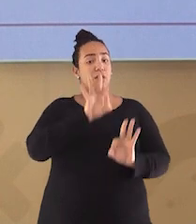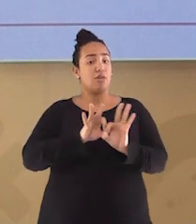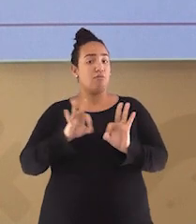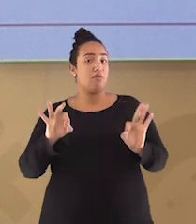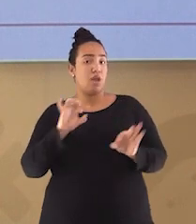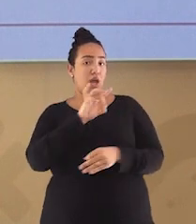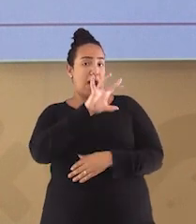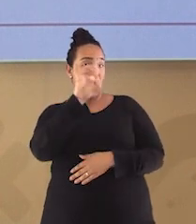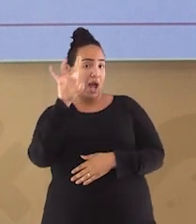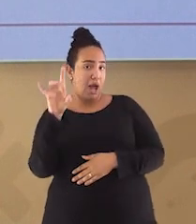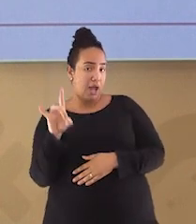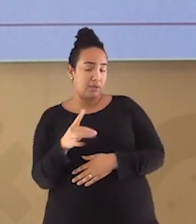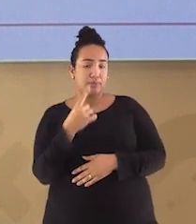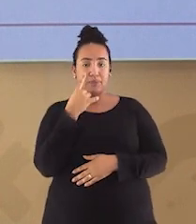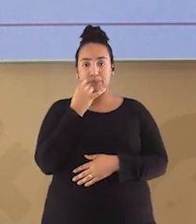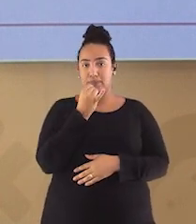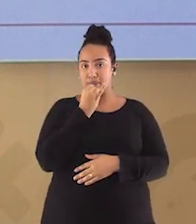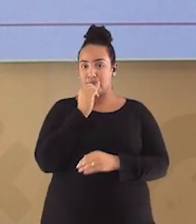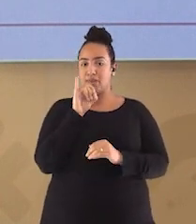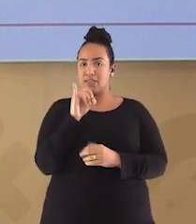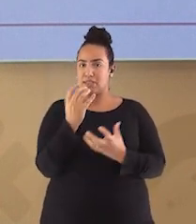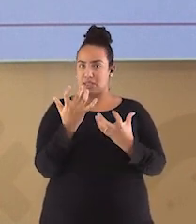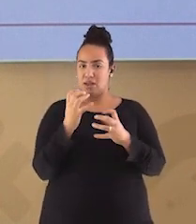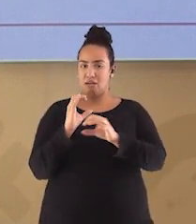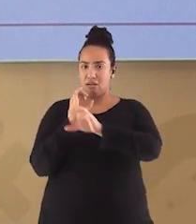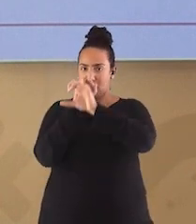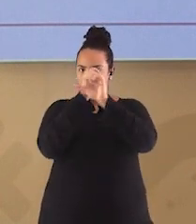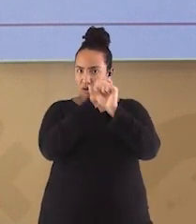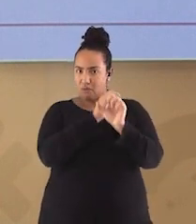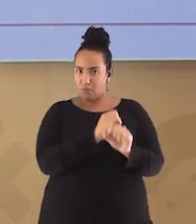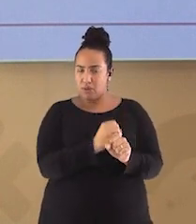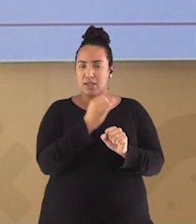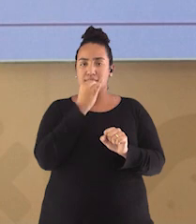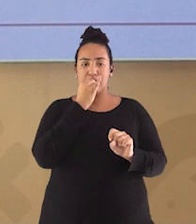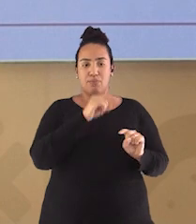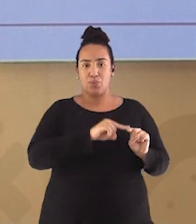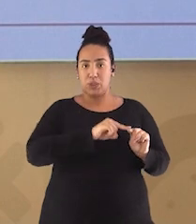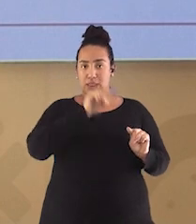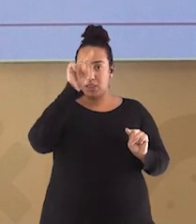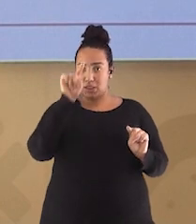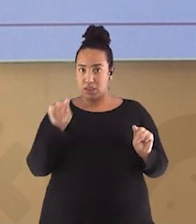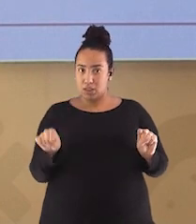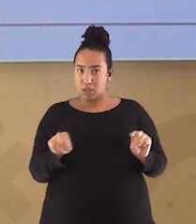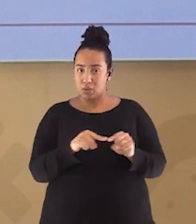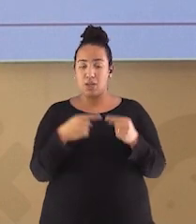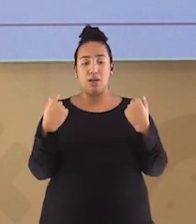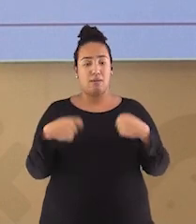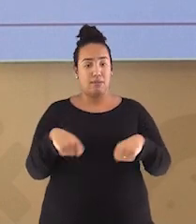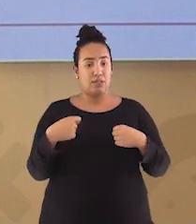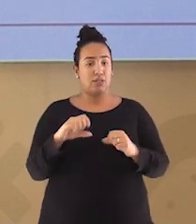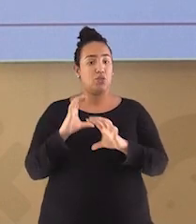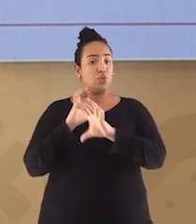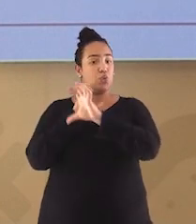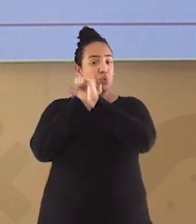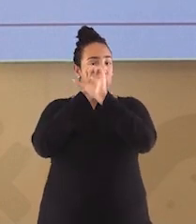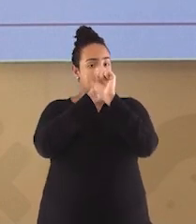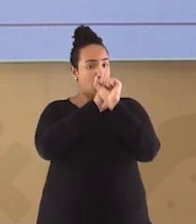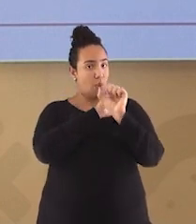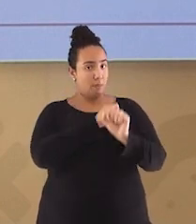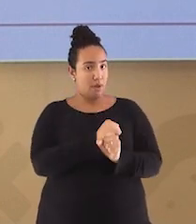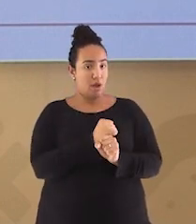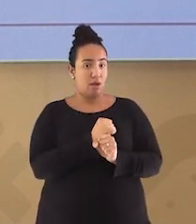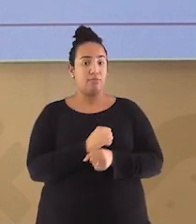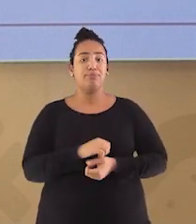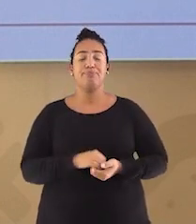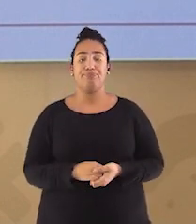se nós quisermos calcular o perímetro de um triângulo basta somarmos as medidas dos seus três